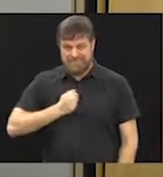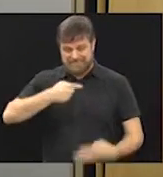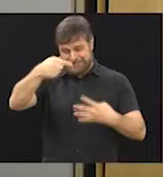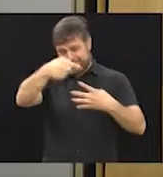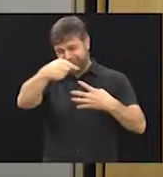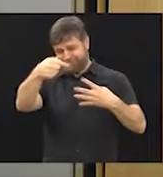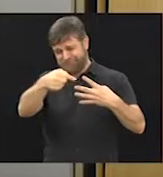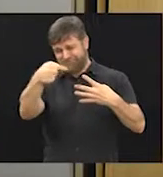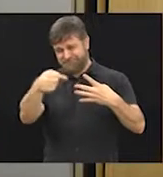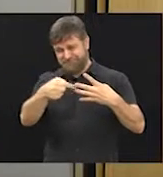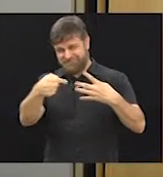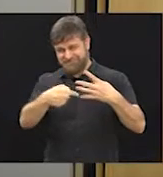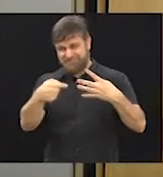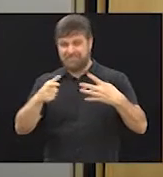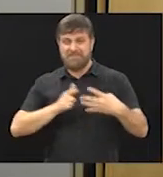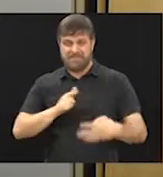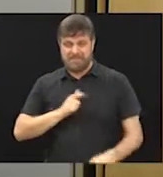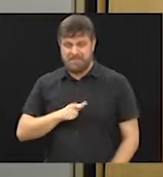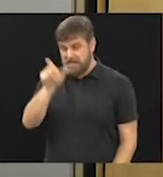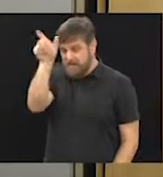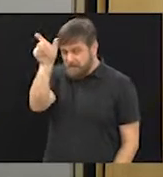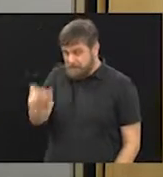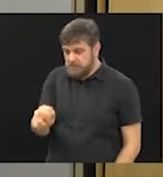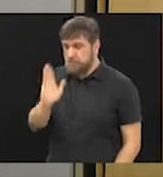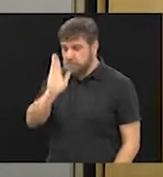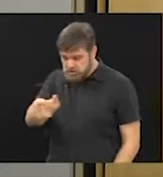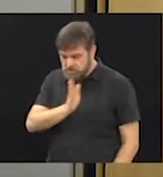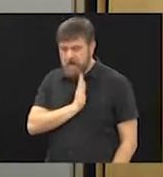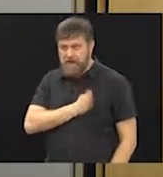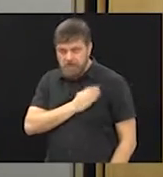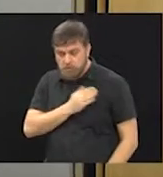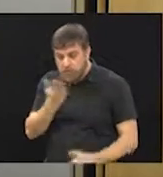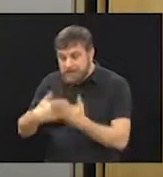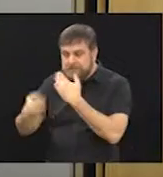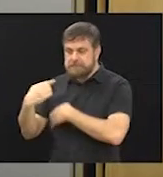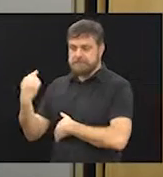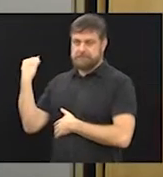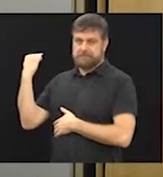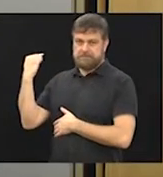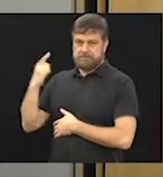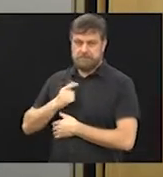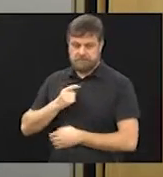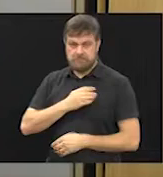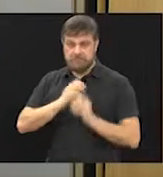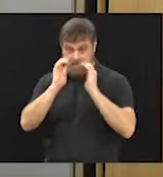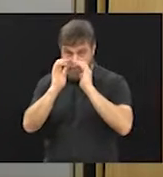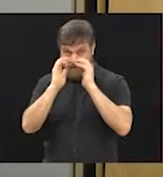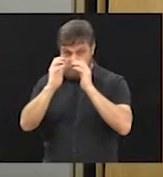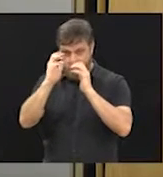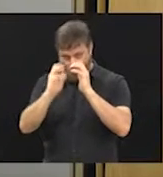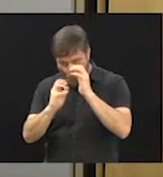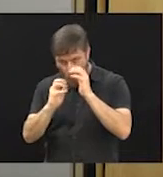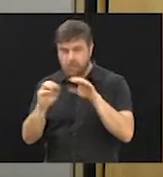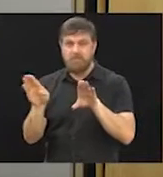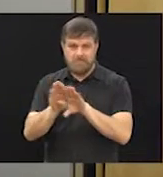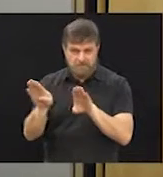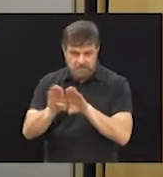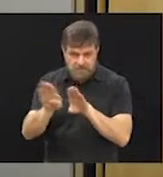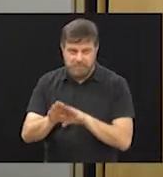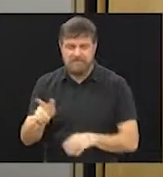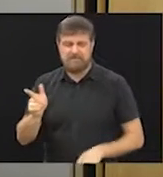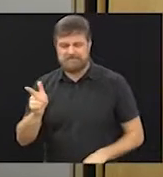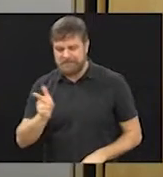tá? Desde pacientes cardiopatas, a doença vascular cerebral,